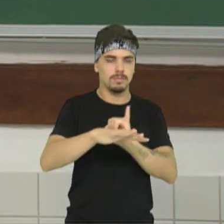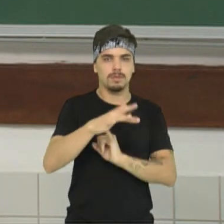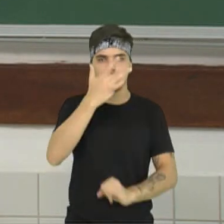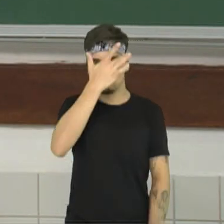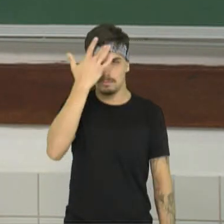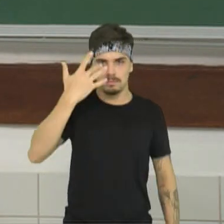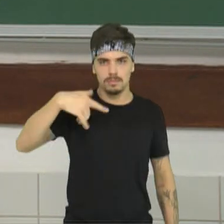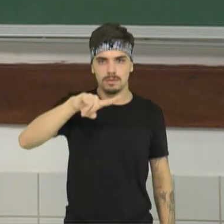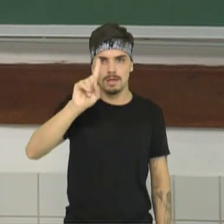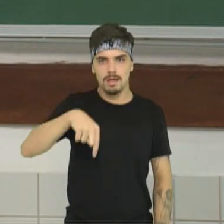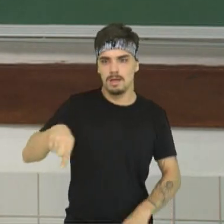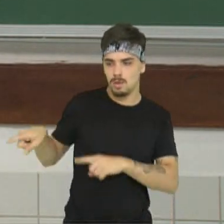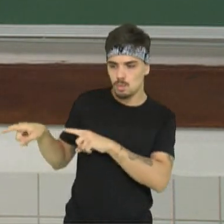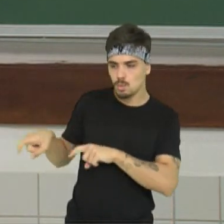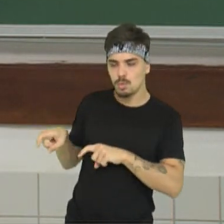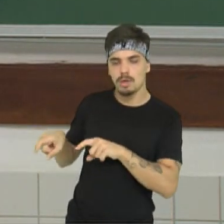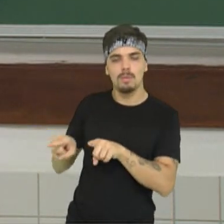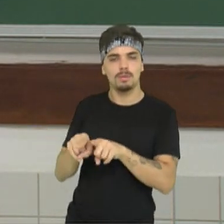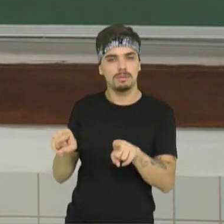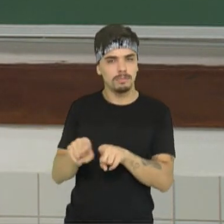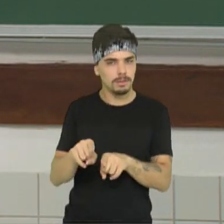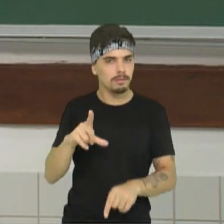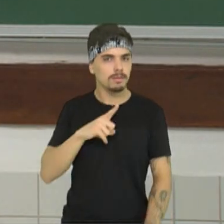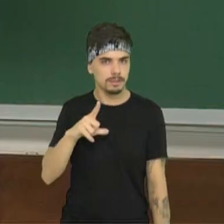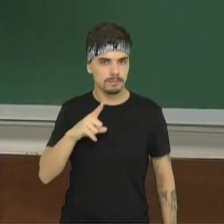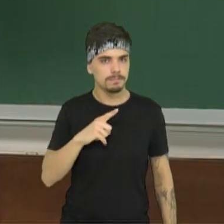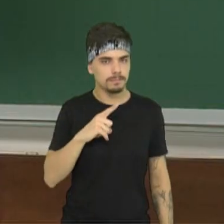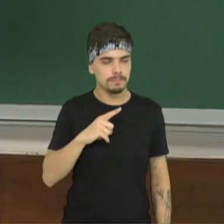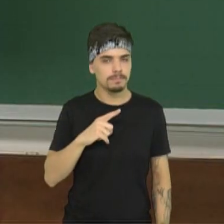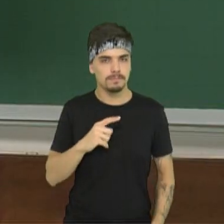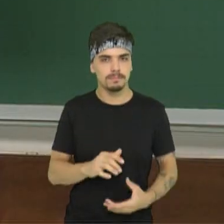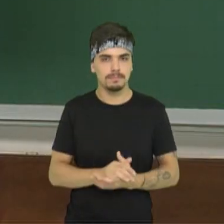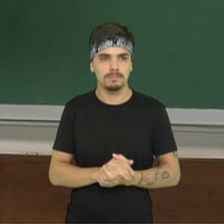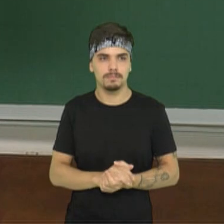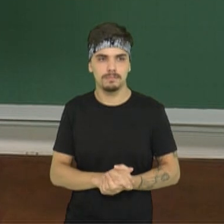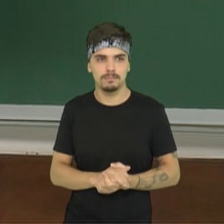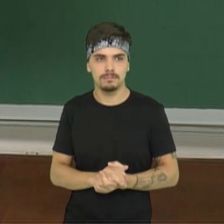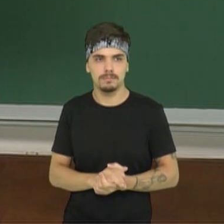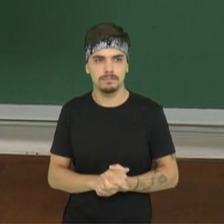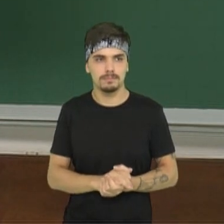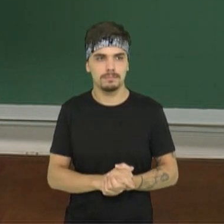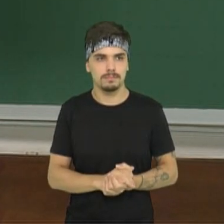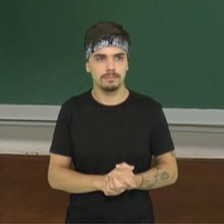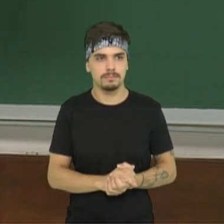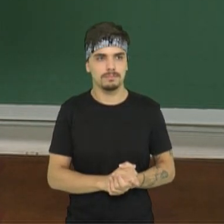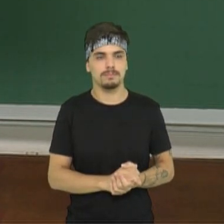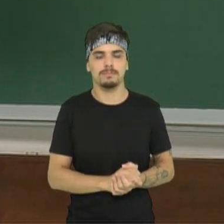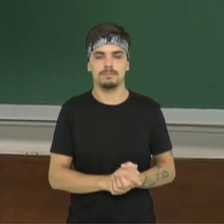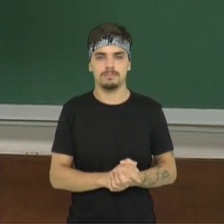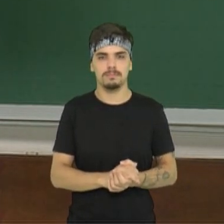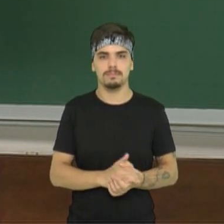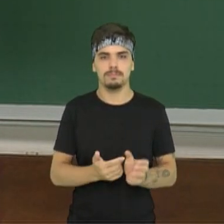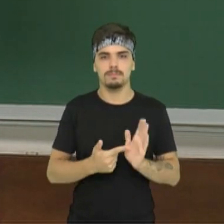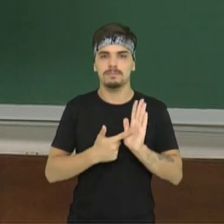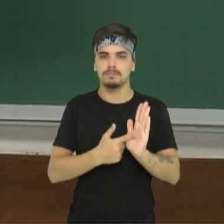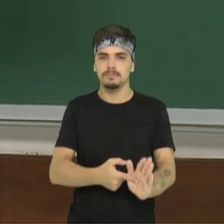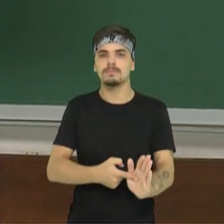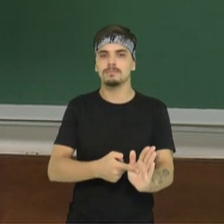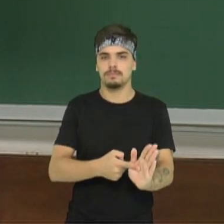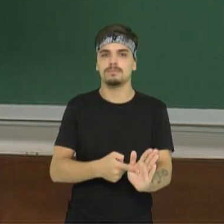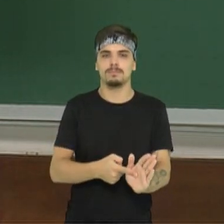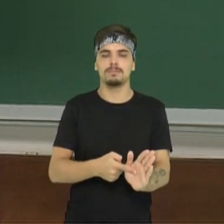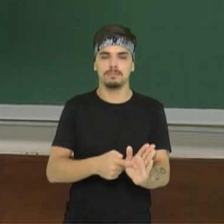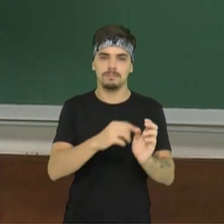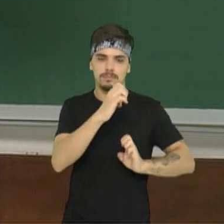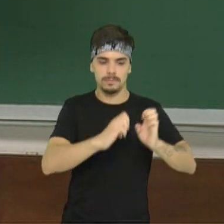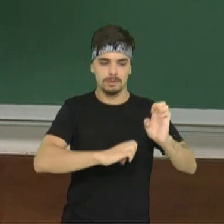nas áreas rurais, o que traz, né, a gente revela que a industrialização desses lugares ela